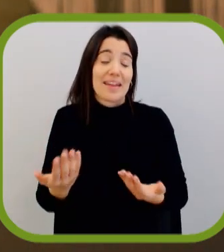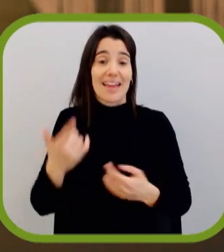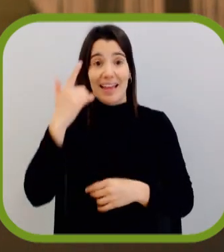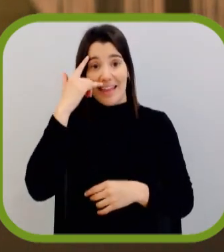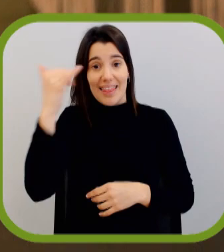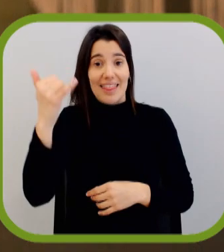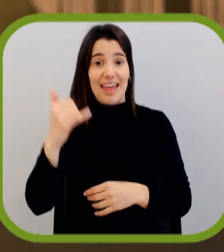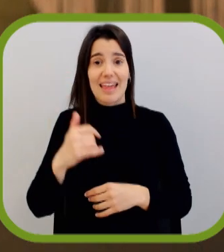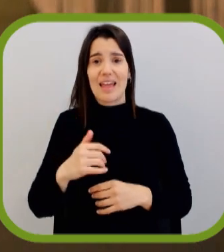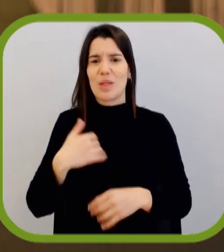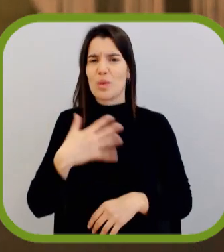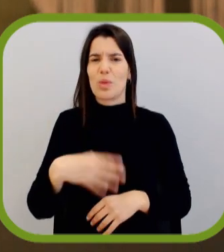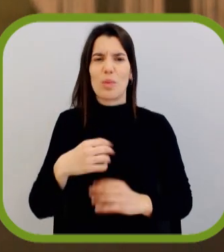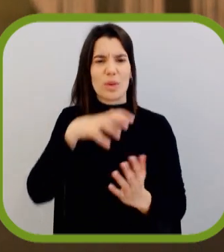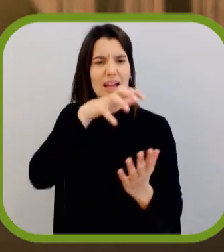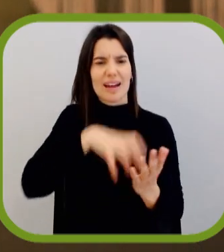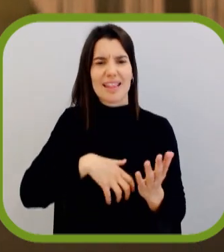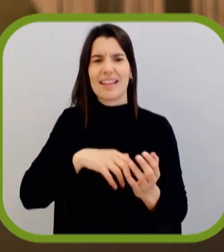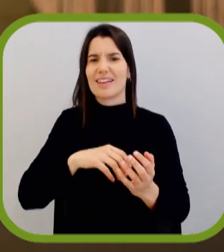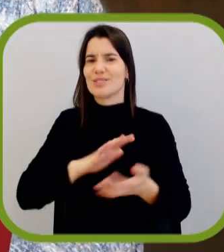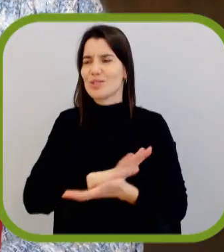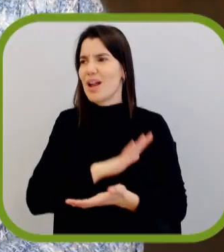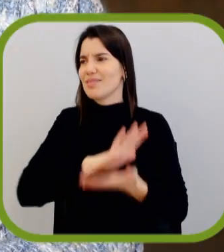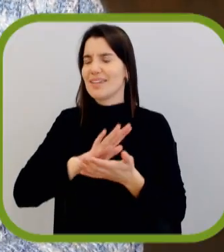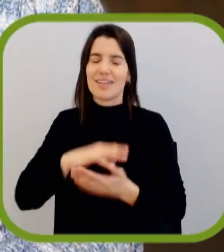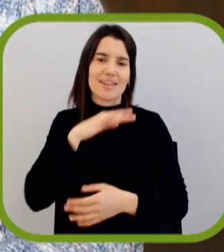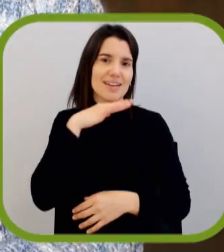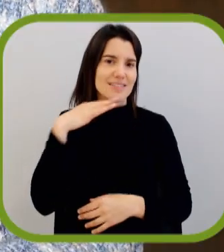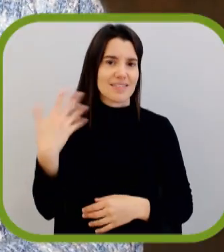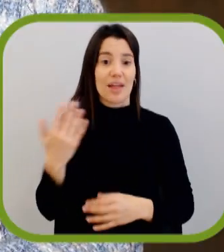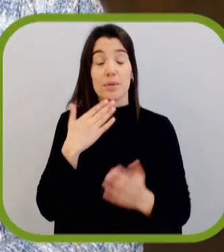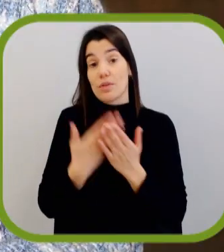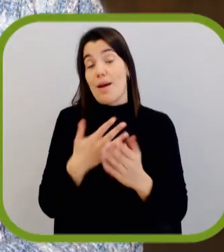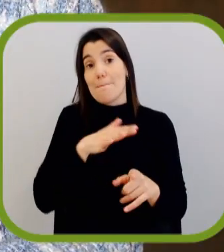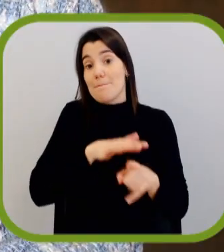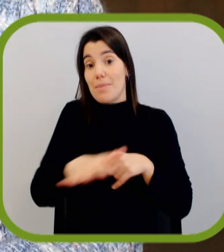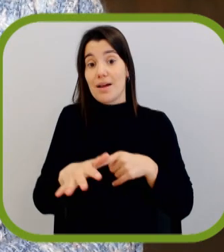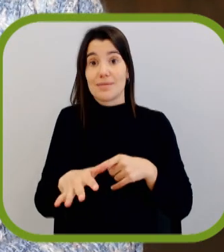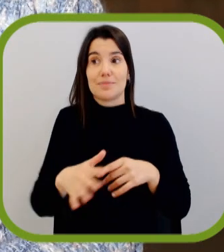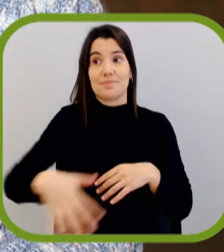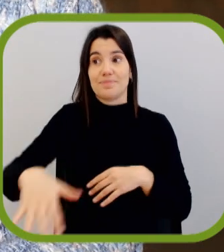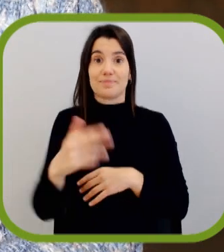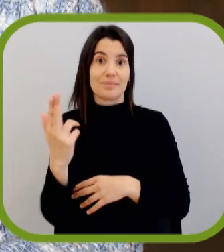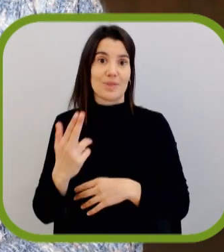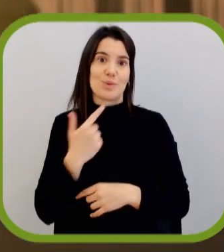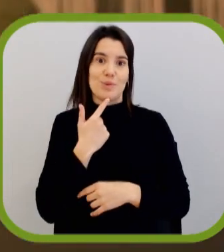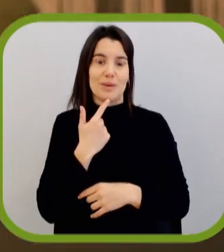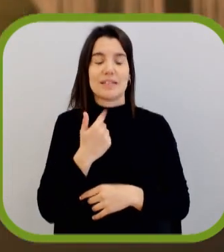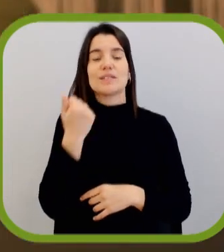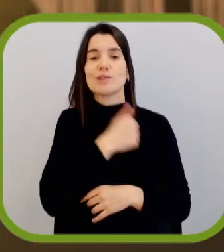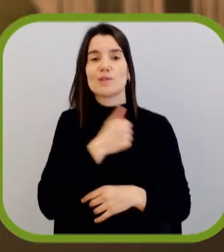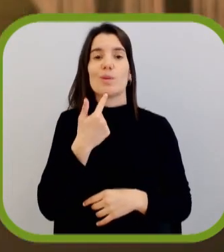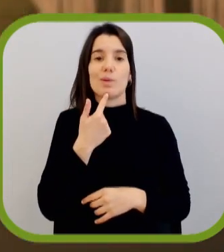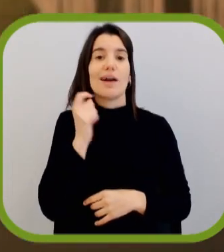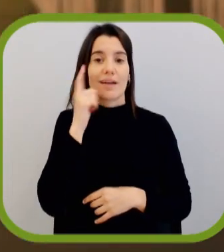ideia. Saiu artigos em todo o mundo, foi uma coisa giríssima. Ora, isto tem um impacto brutal no meio artístico. Quem